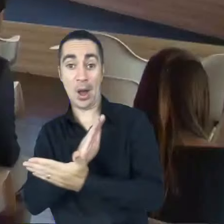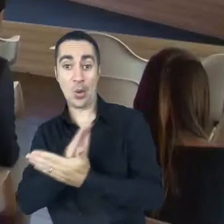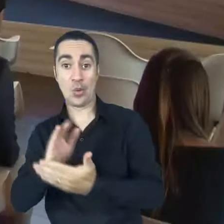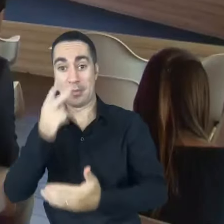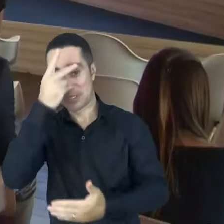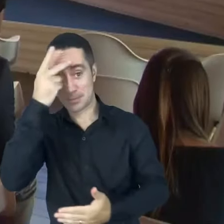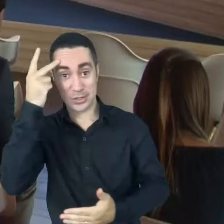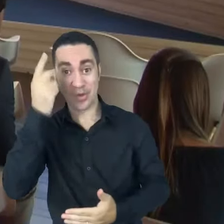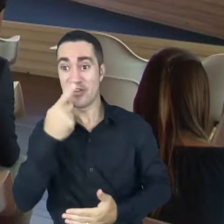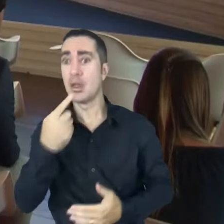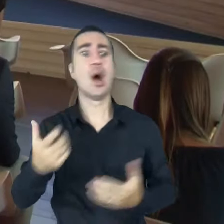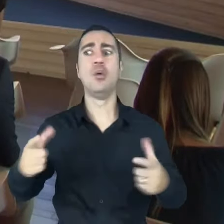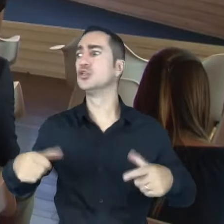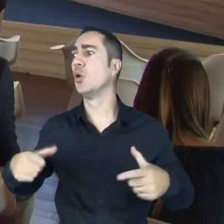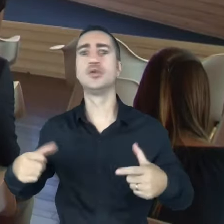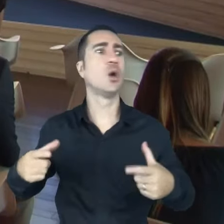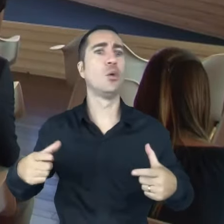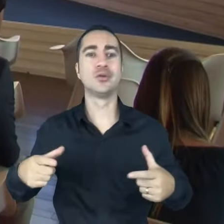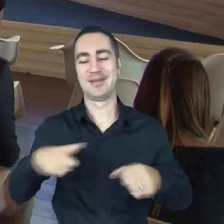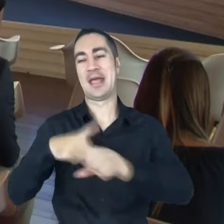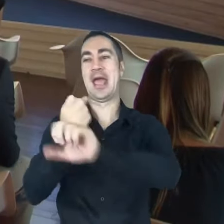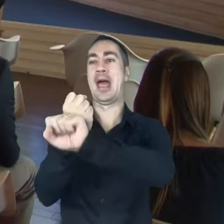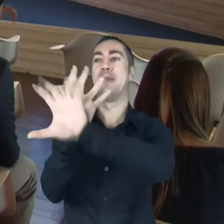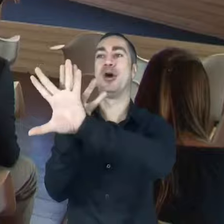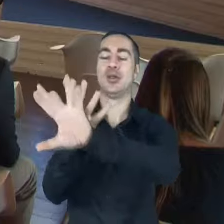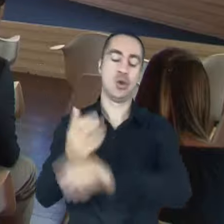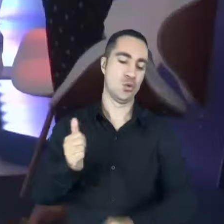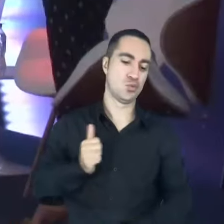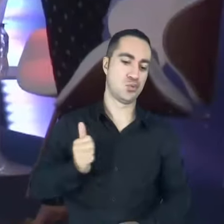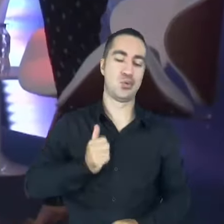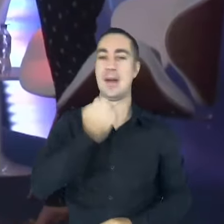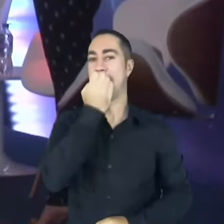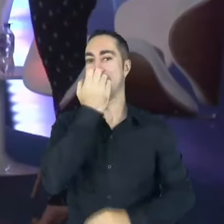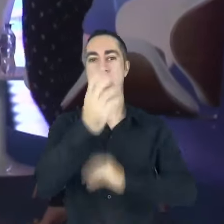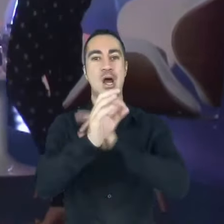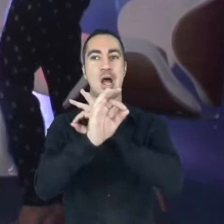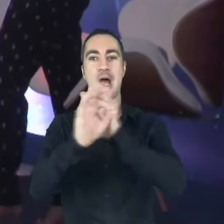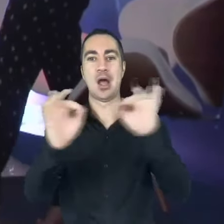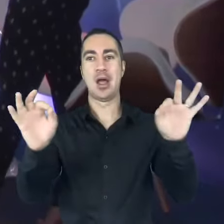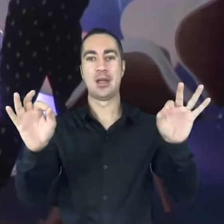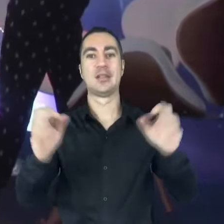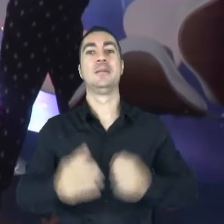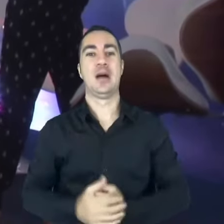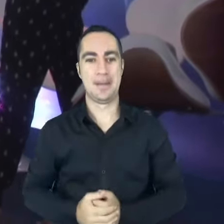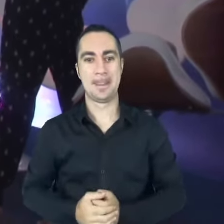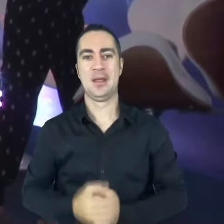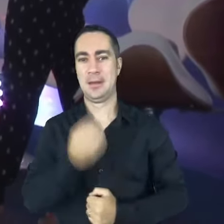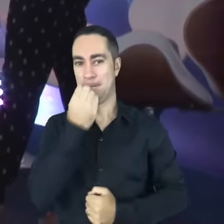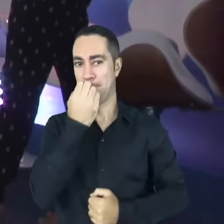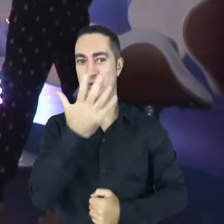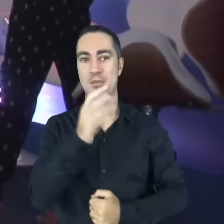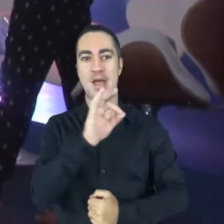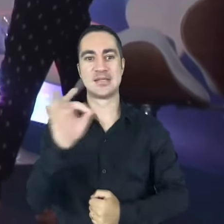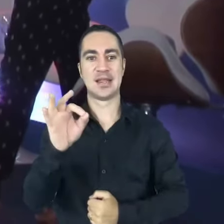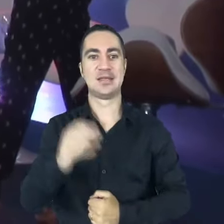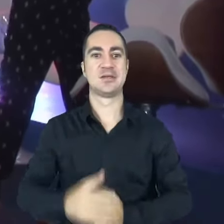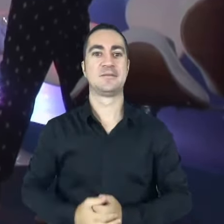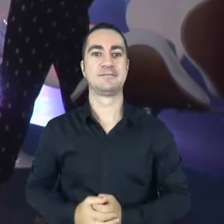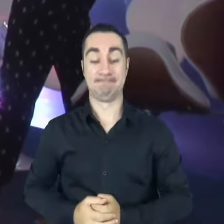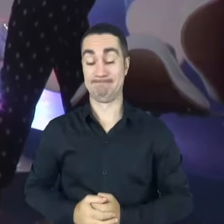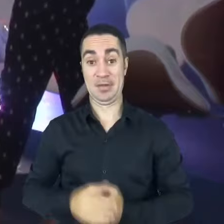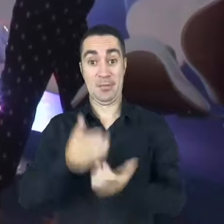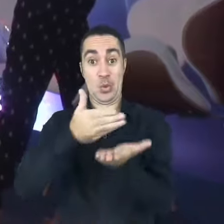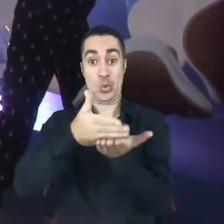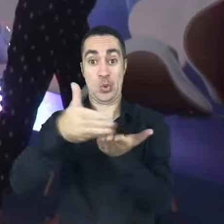estar remotamente conosco, mas excelente a sua presença aqui no nosso evento. Então, vamos lá. A COP